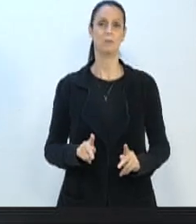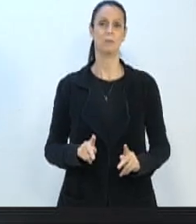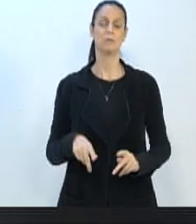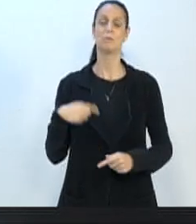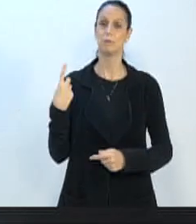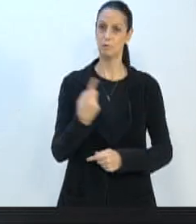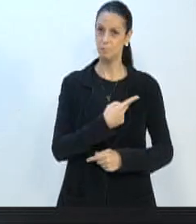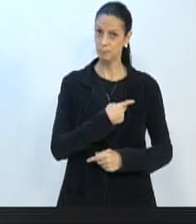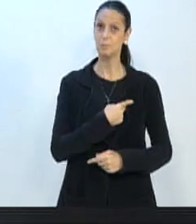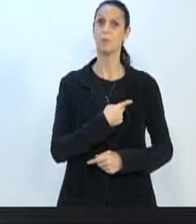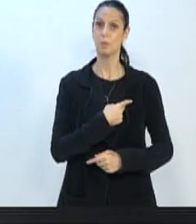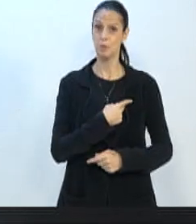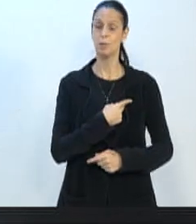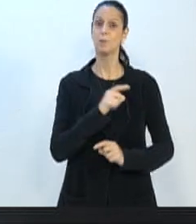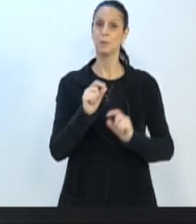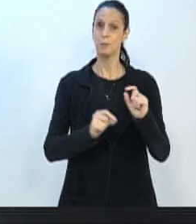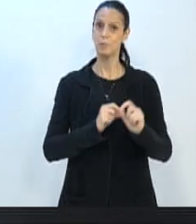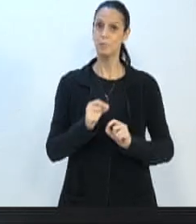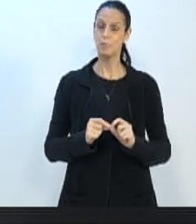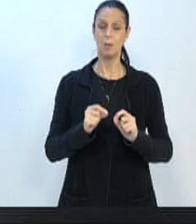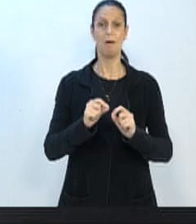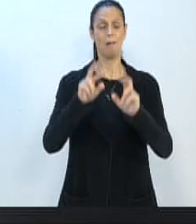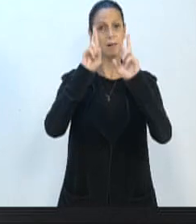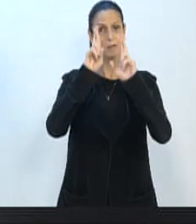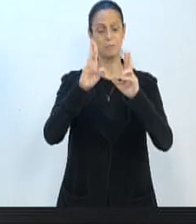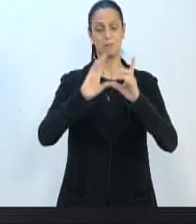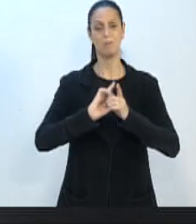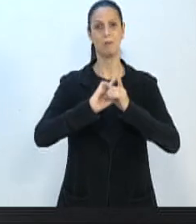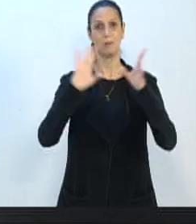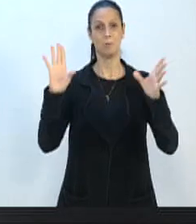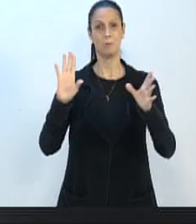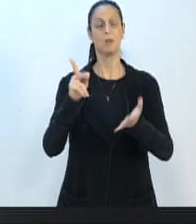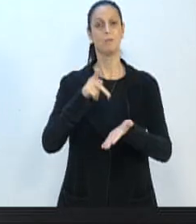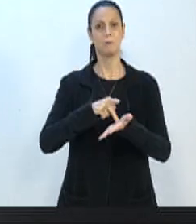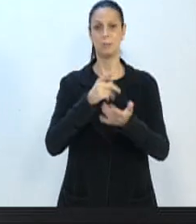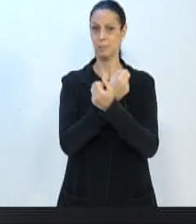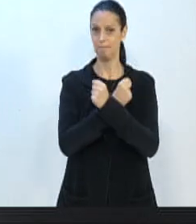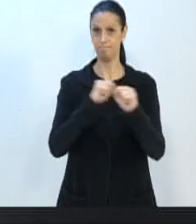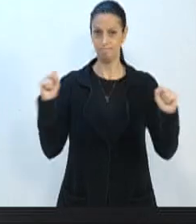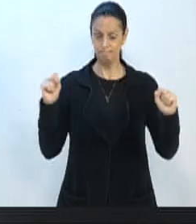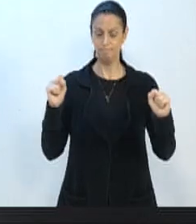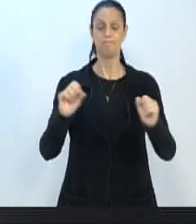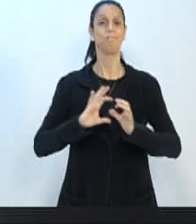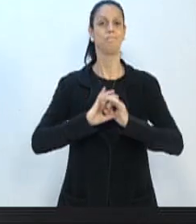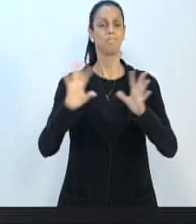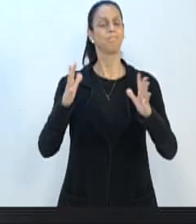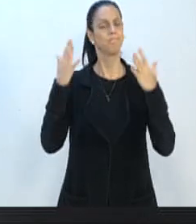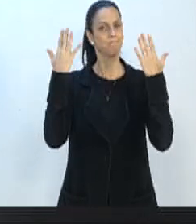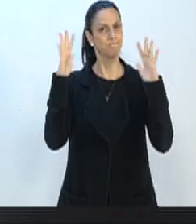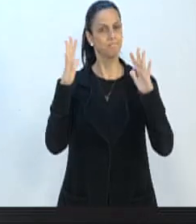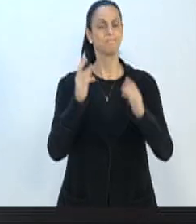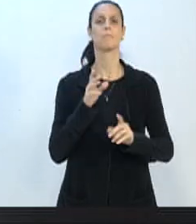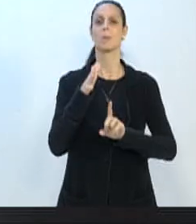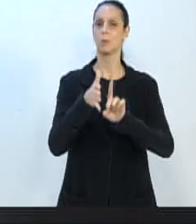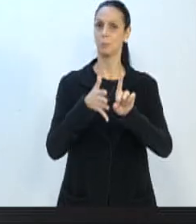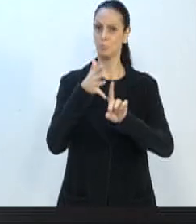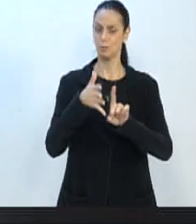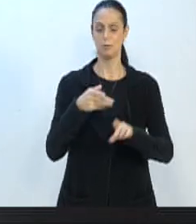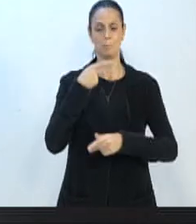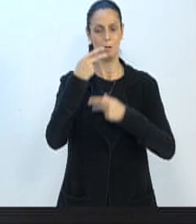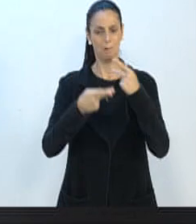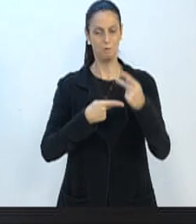realmente a gente ter a democracia e a verdadeira liberdade então parabéns pelas palavras e